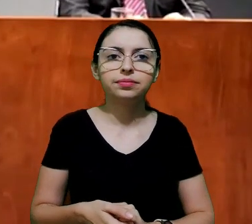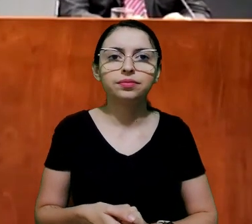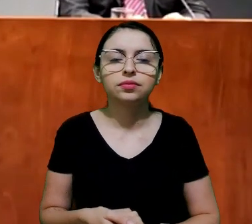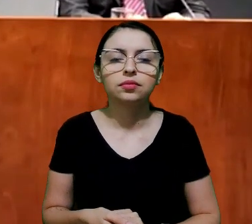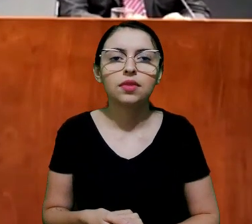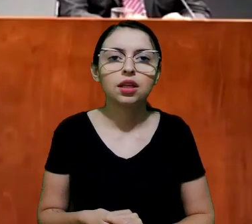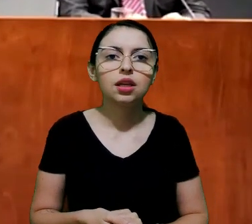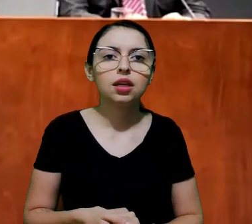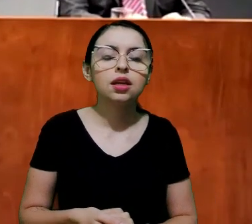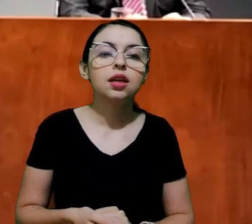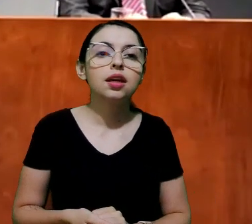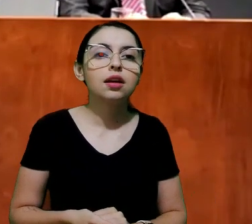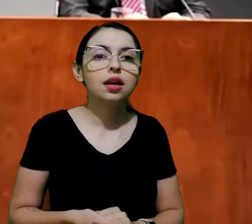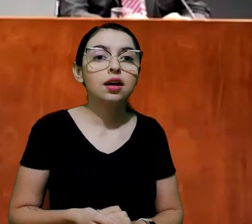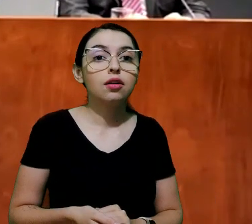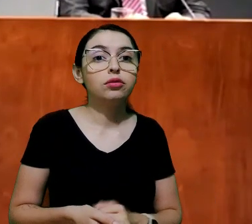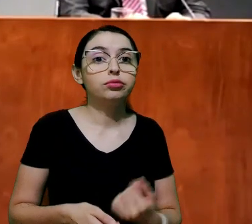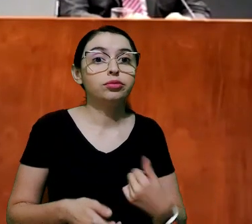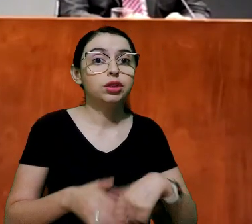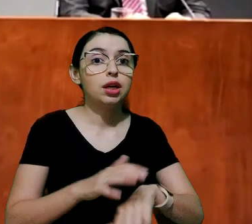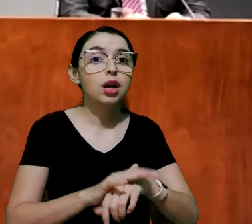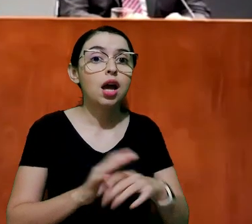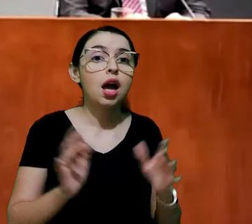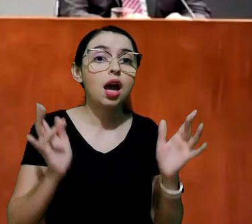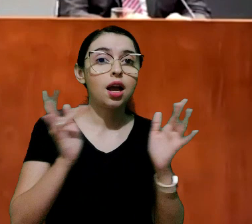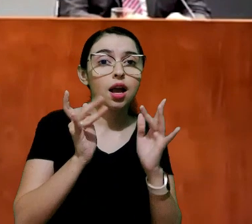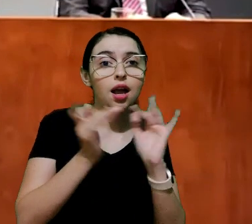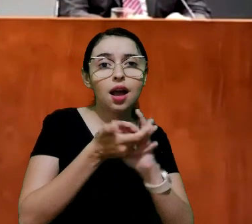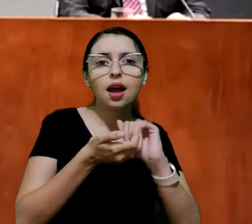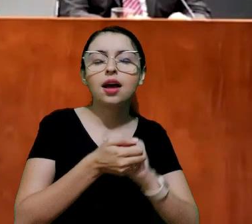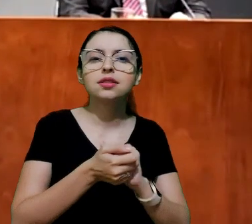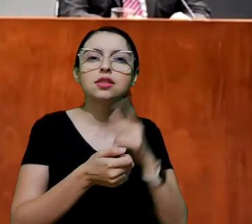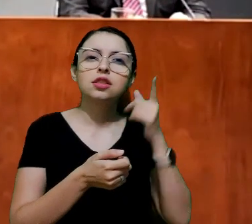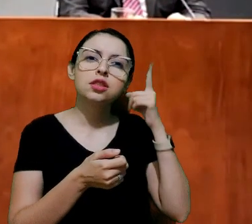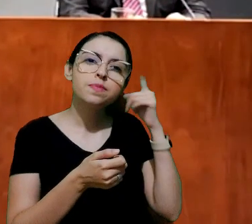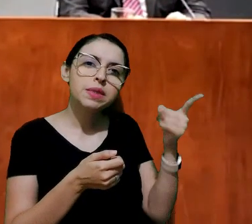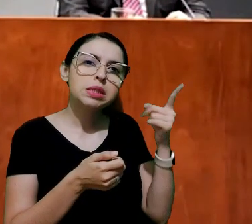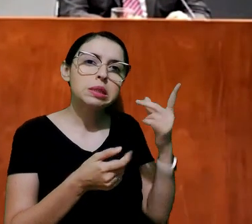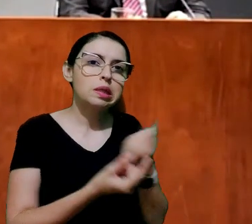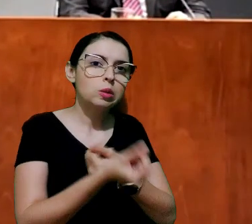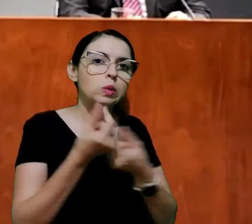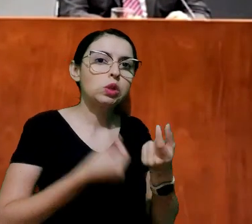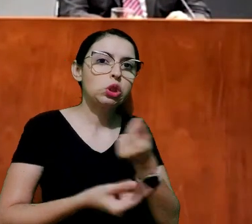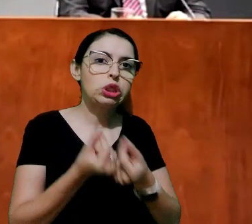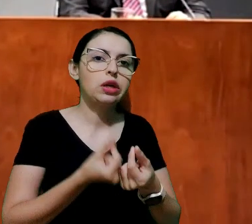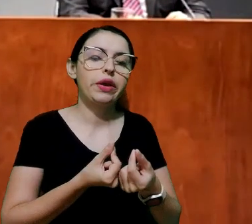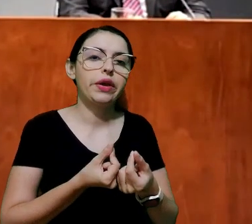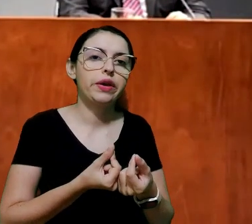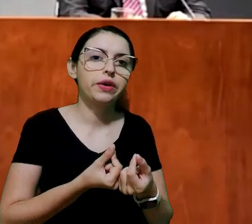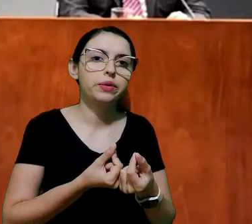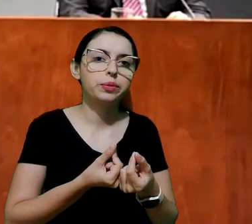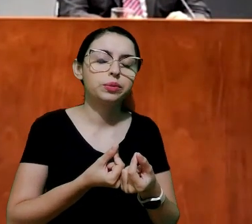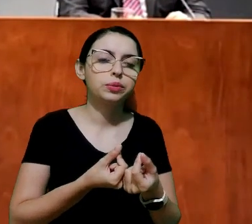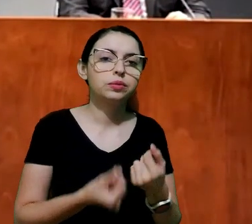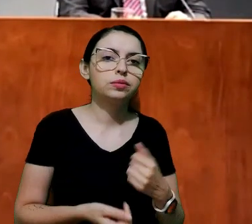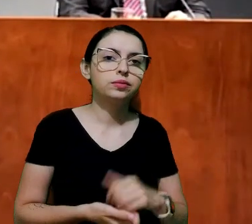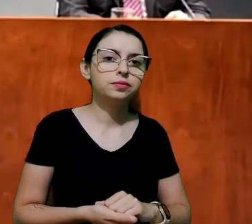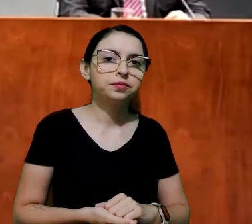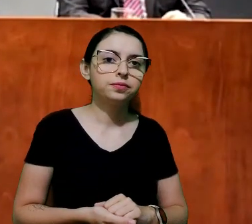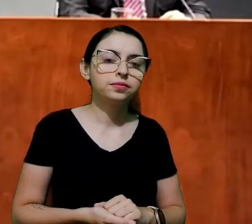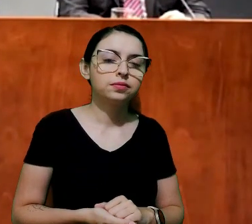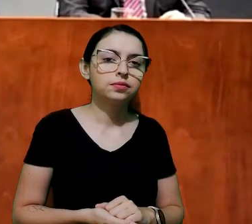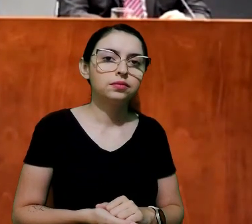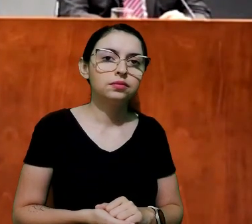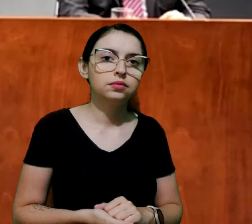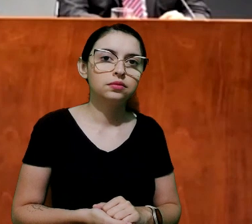porque o que se tem nessa obrigatoriedade de impor a separação é evitar que pessoas casem por interesse, né, o